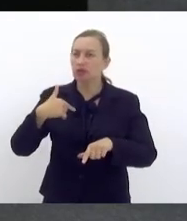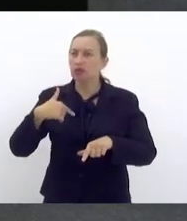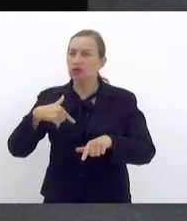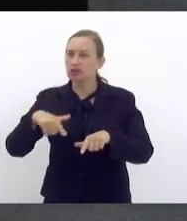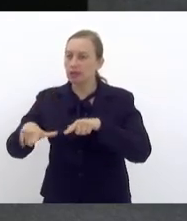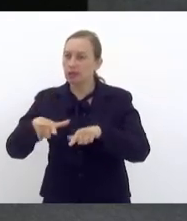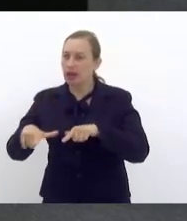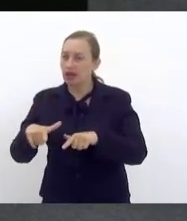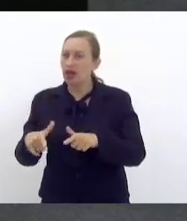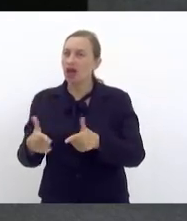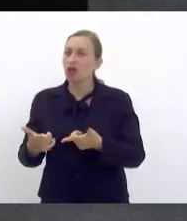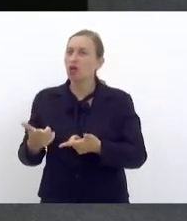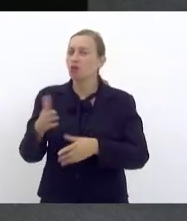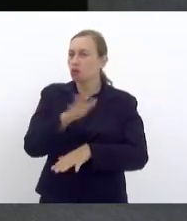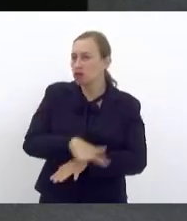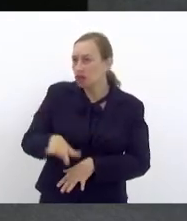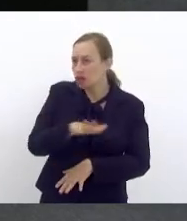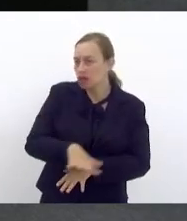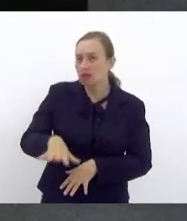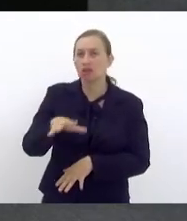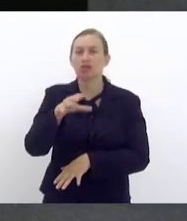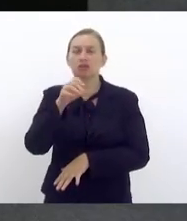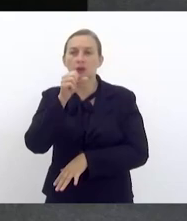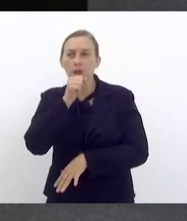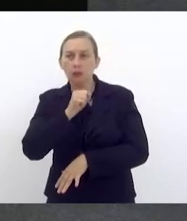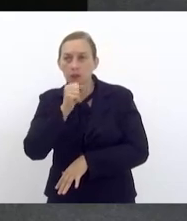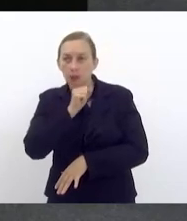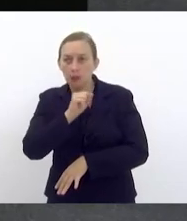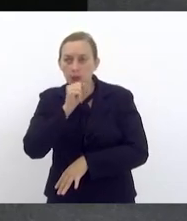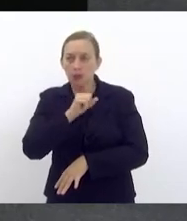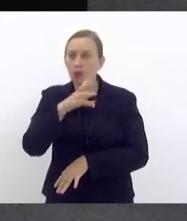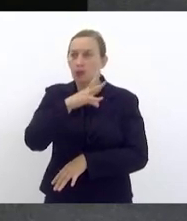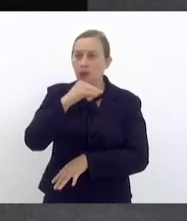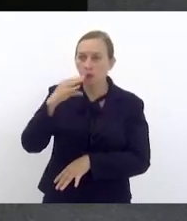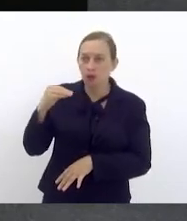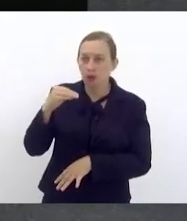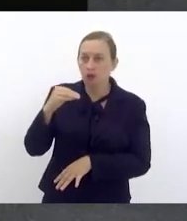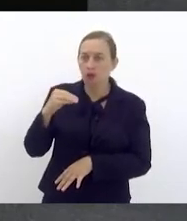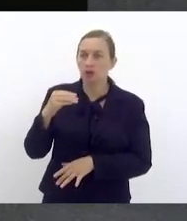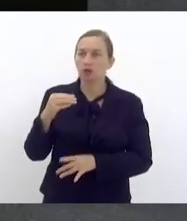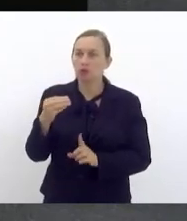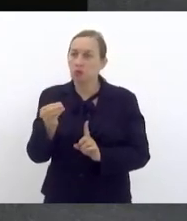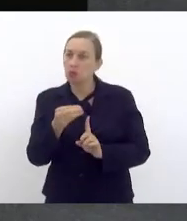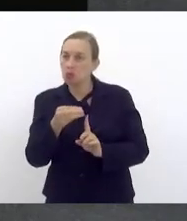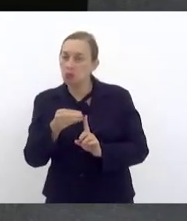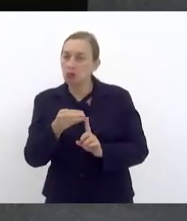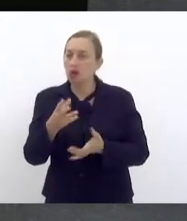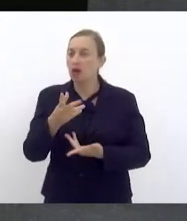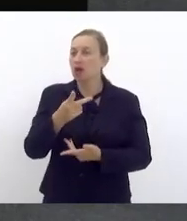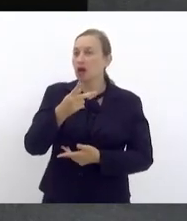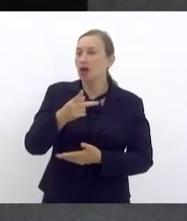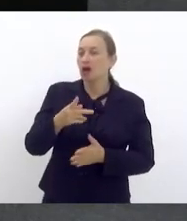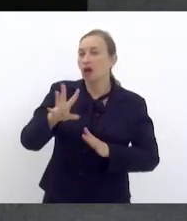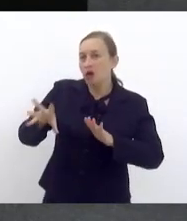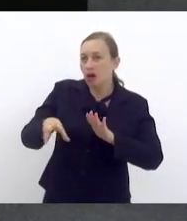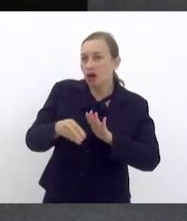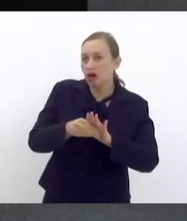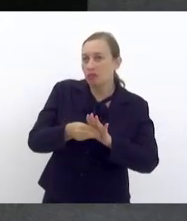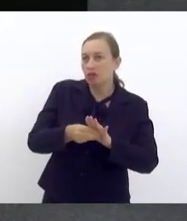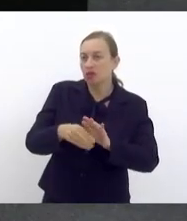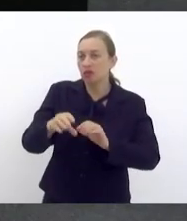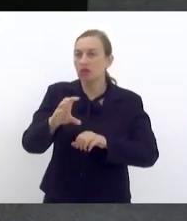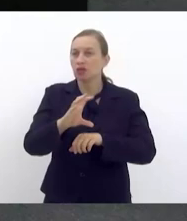crianças, adolescentes, idosos, ou seja, com pessoas consideradas vulneráveis. A emenda da Comissão de Saúde falava infrações criminais que